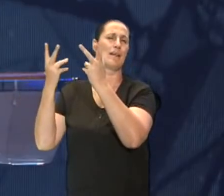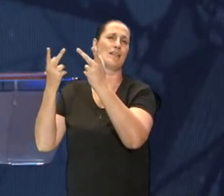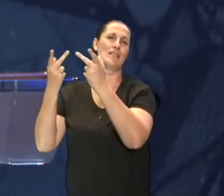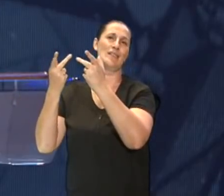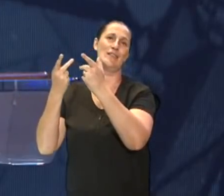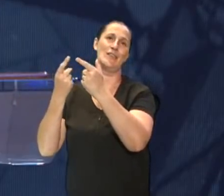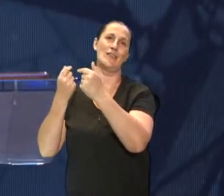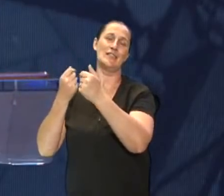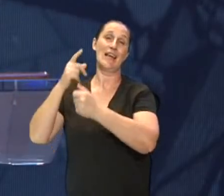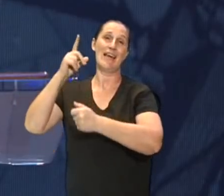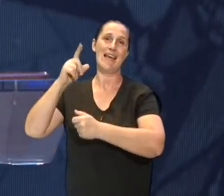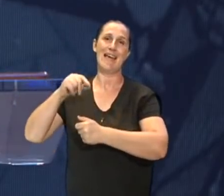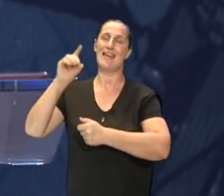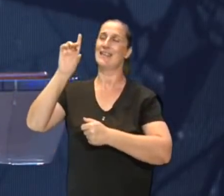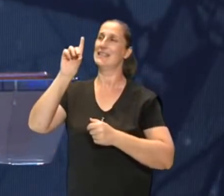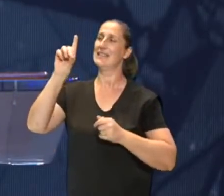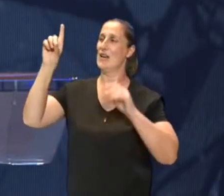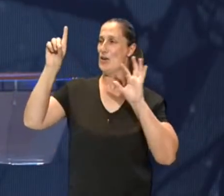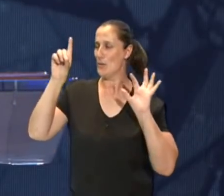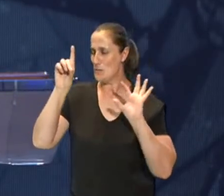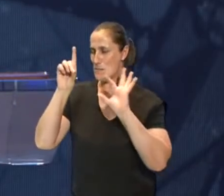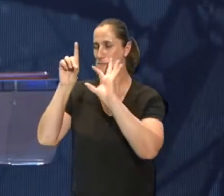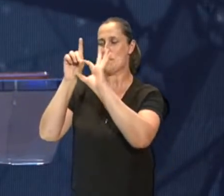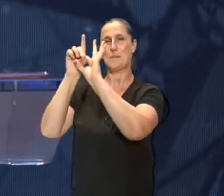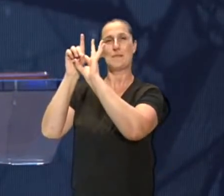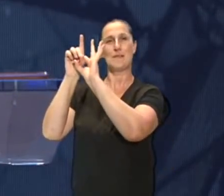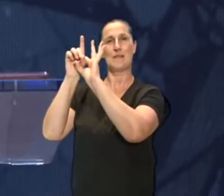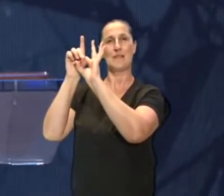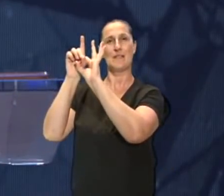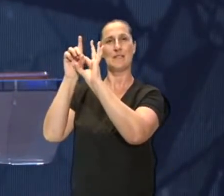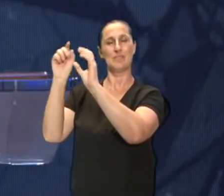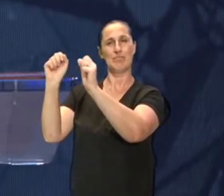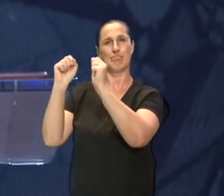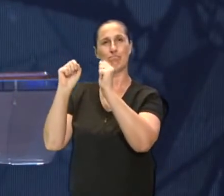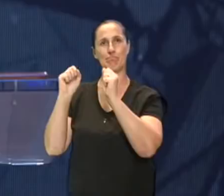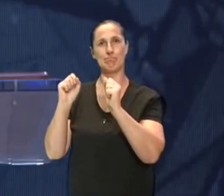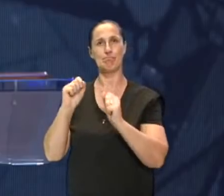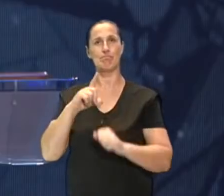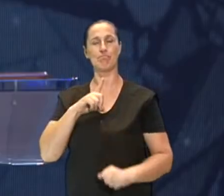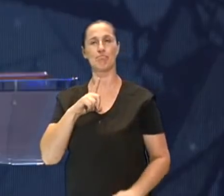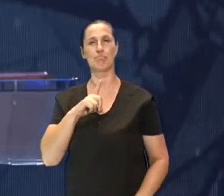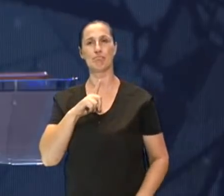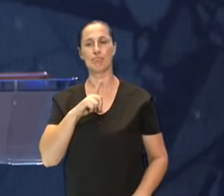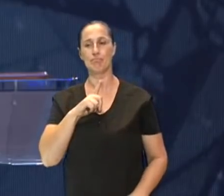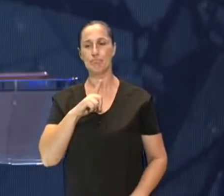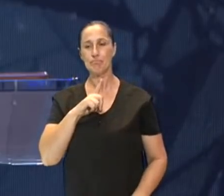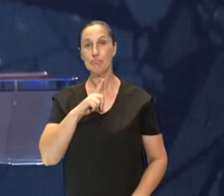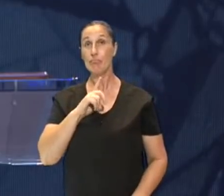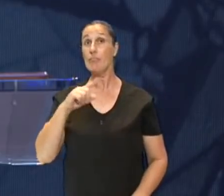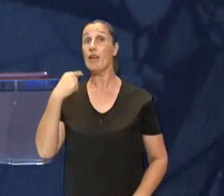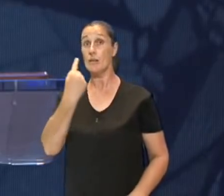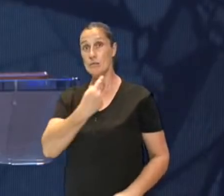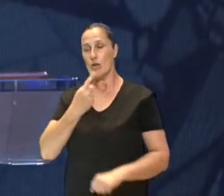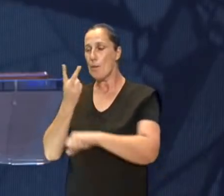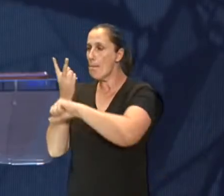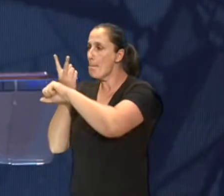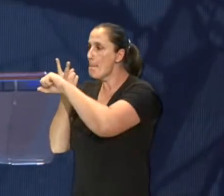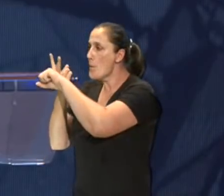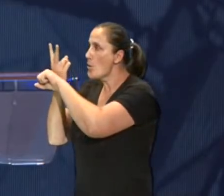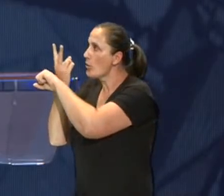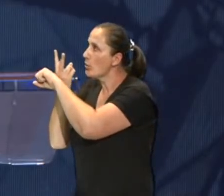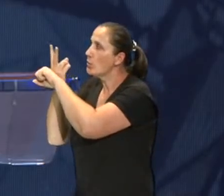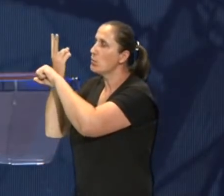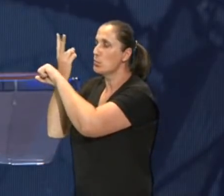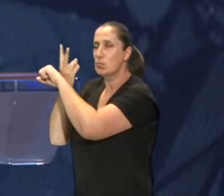maravilhosa, que é a nossa conexão com o Deus Todo-Poderoso. E quando a gente começa a buscar a face de